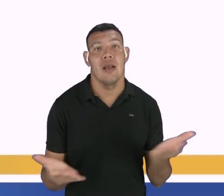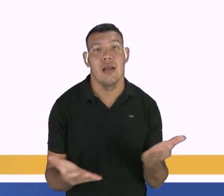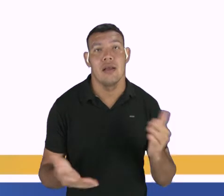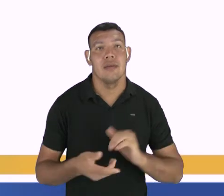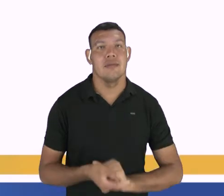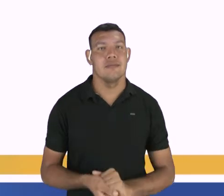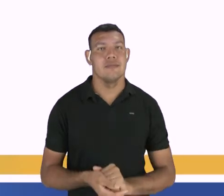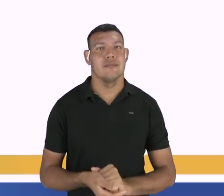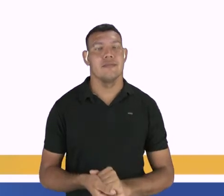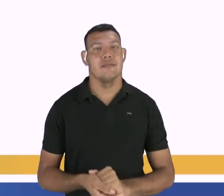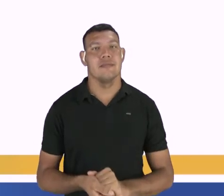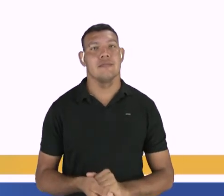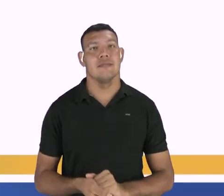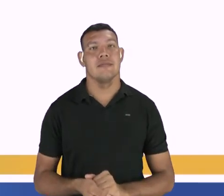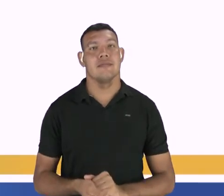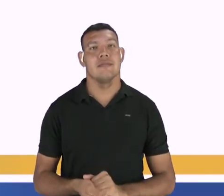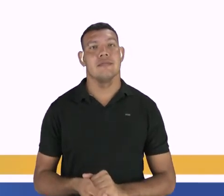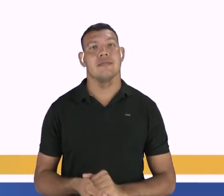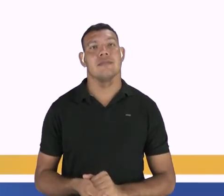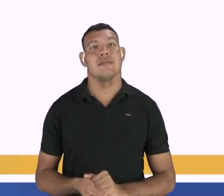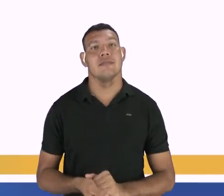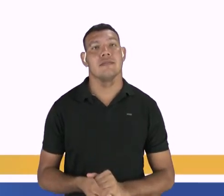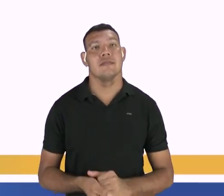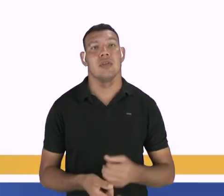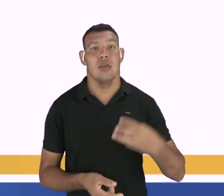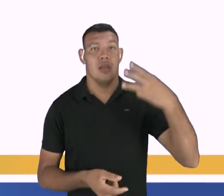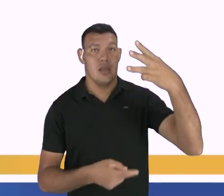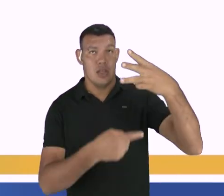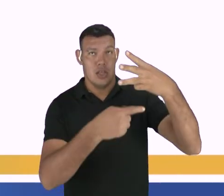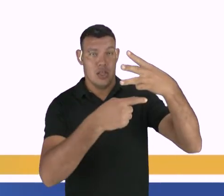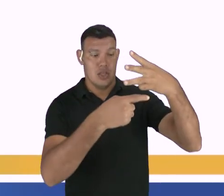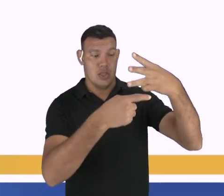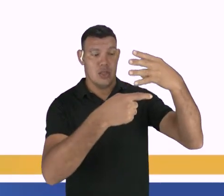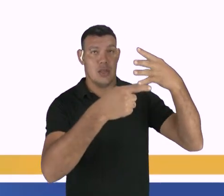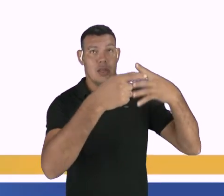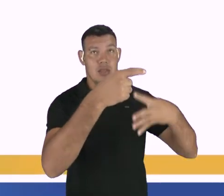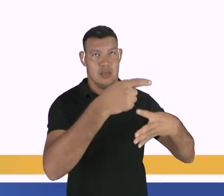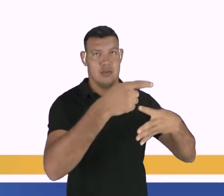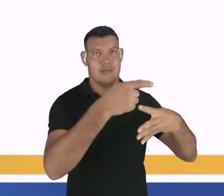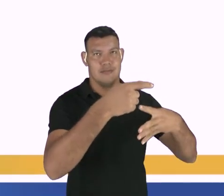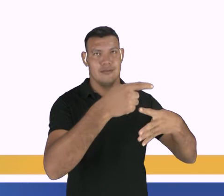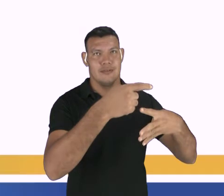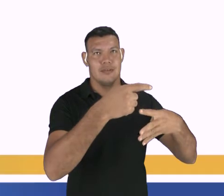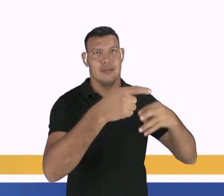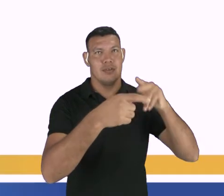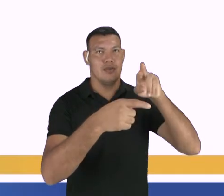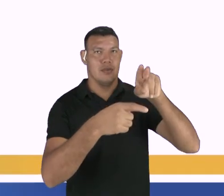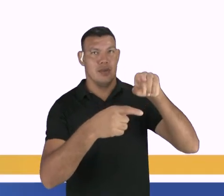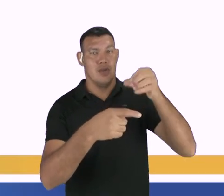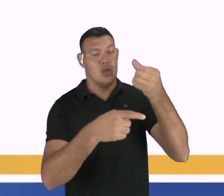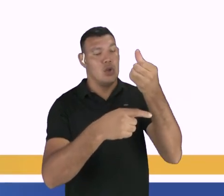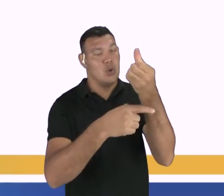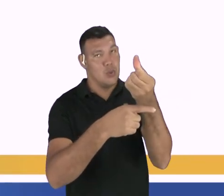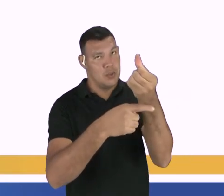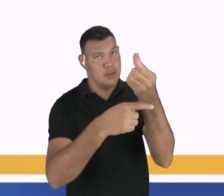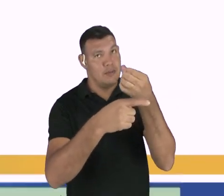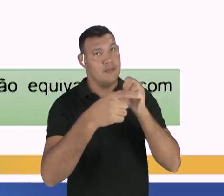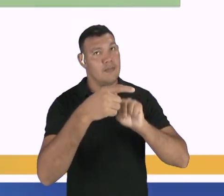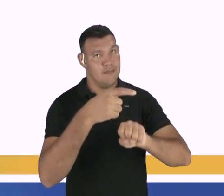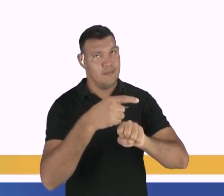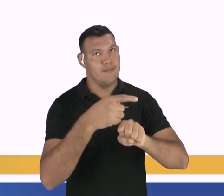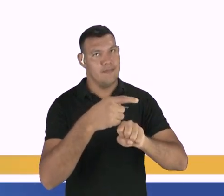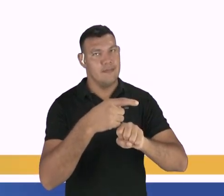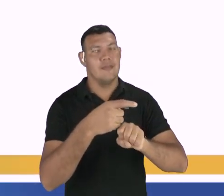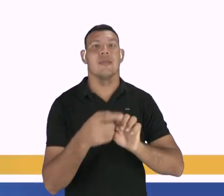que equivale a 6/8, mais 1/8, que foi a parte que Pedro